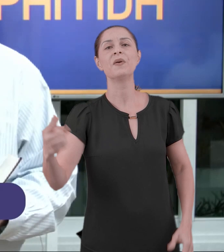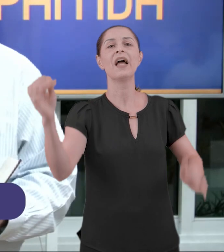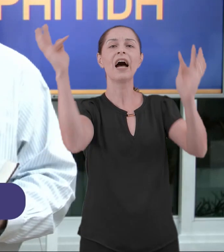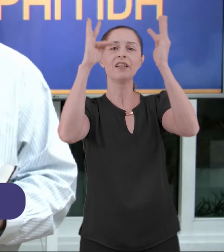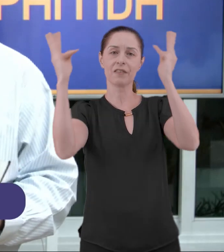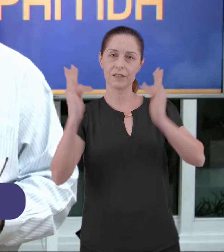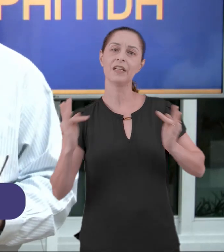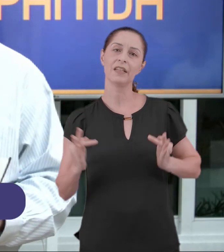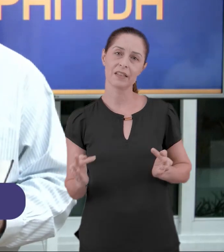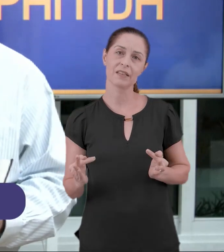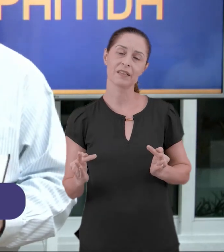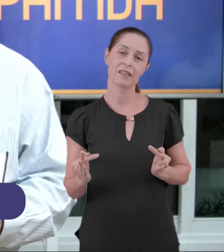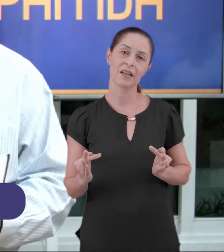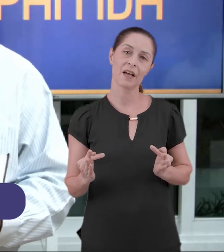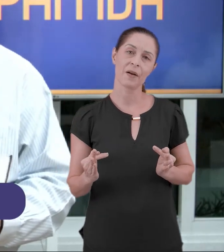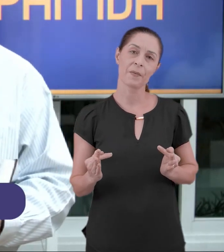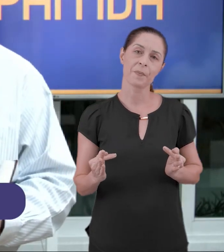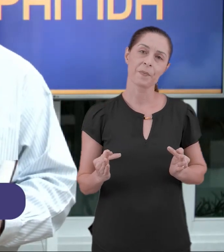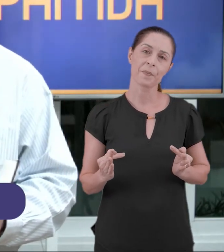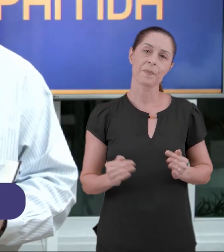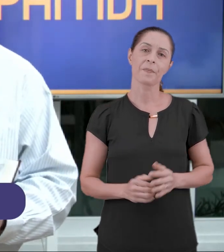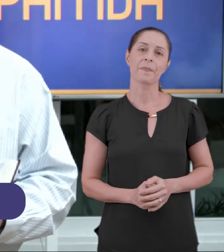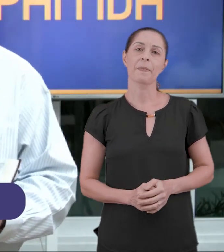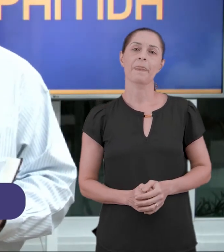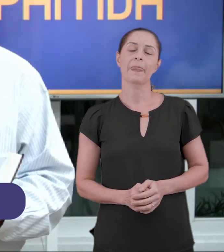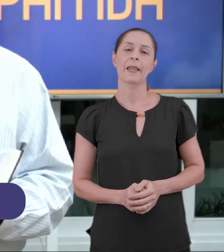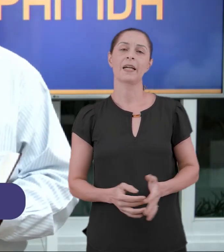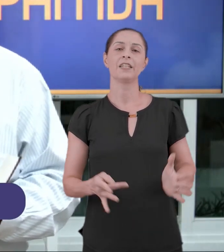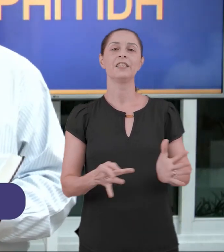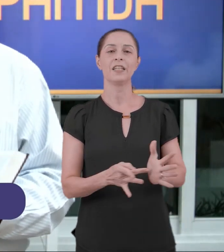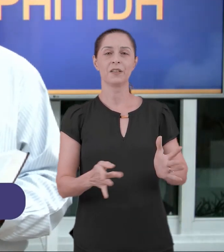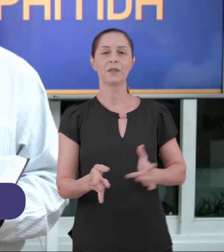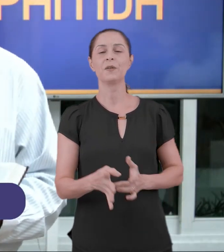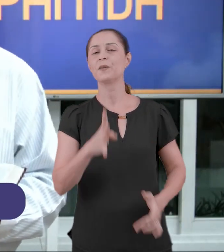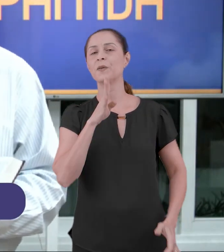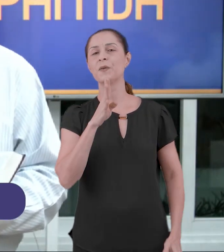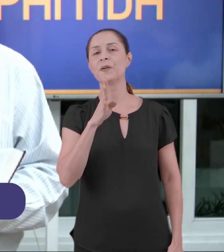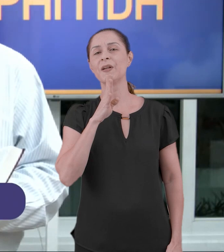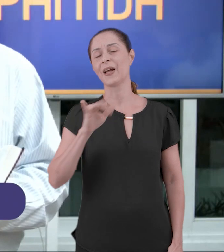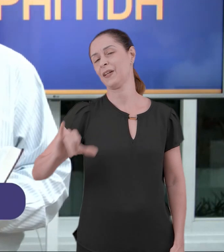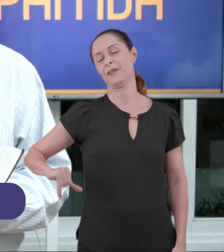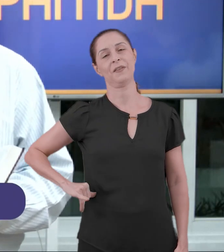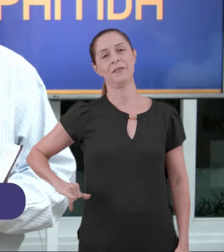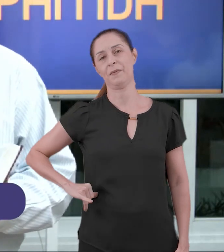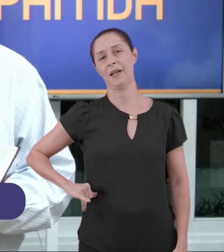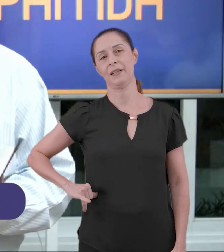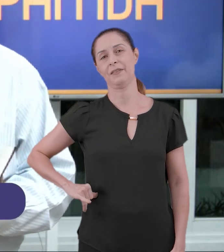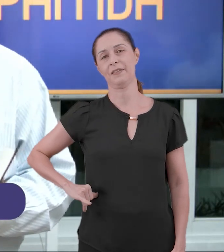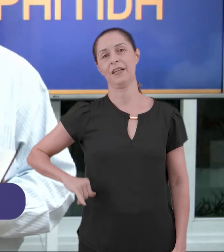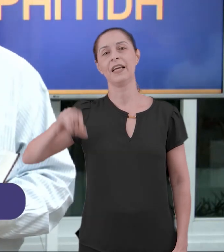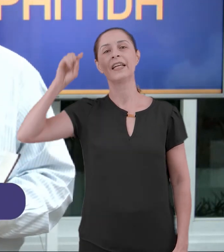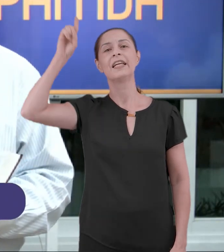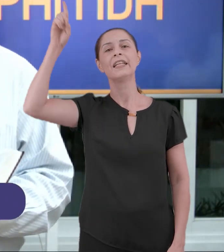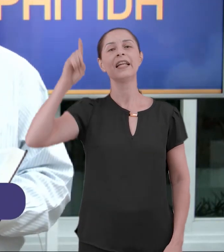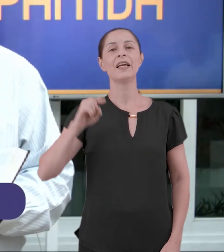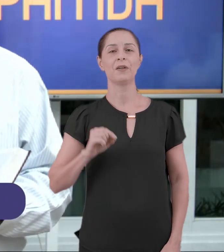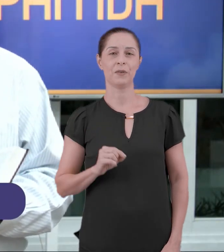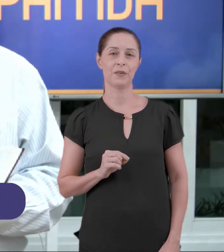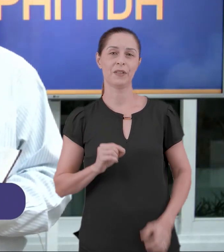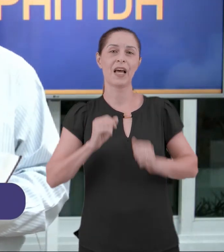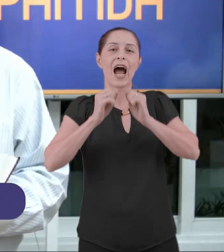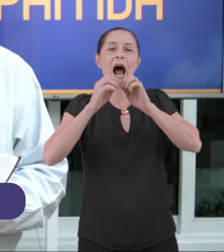Então, Jesus, ele é o Senhor do sofrimento. Que Deus derrame